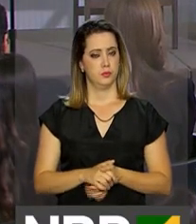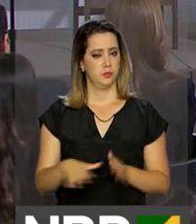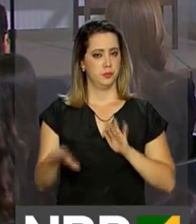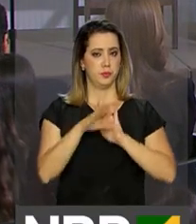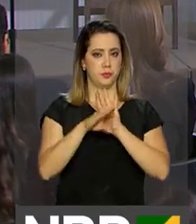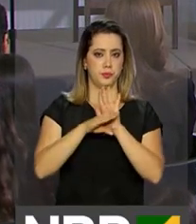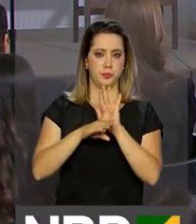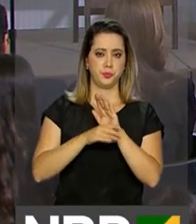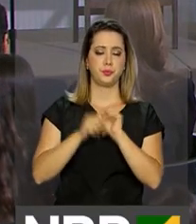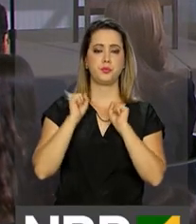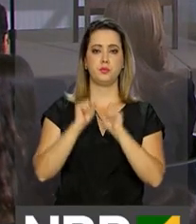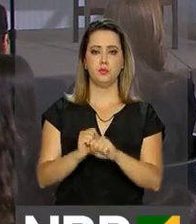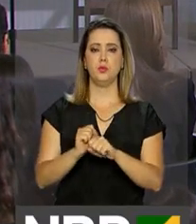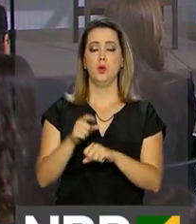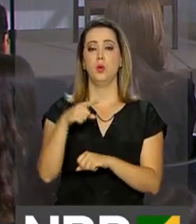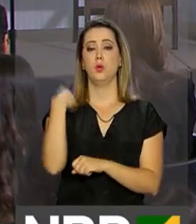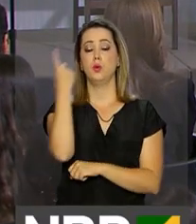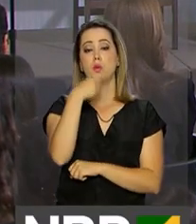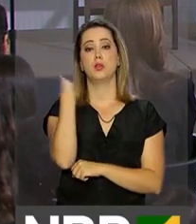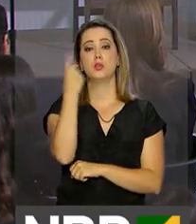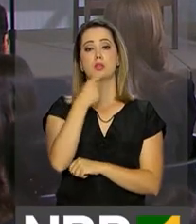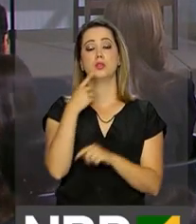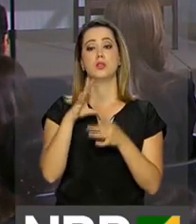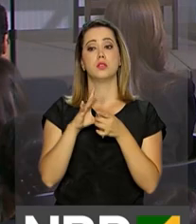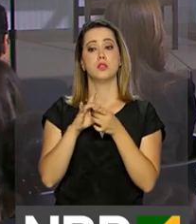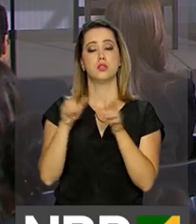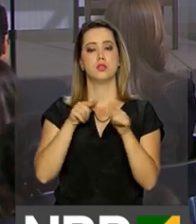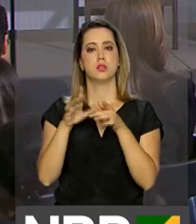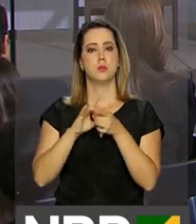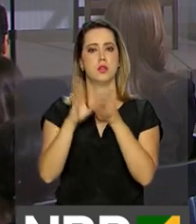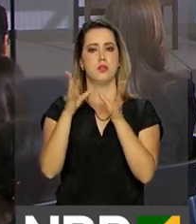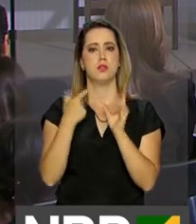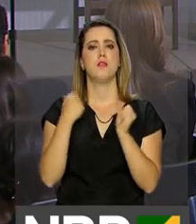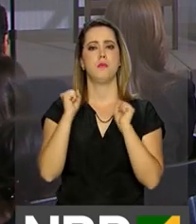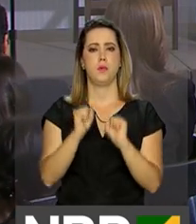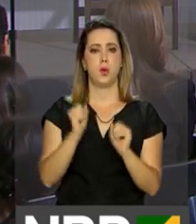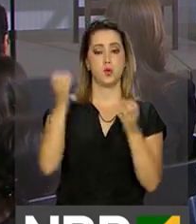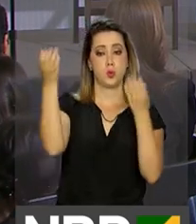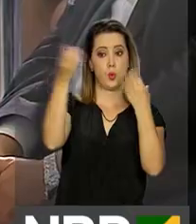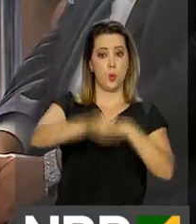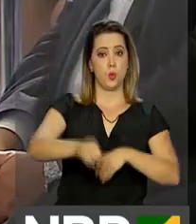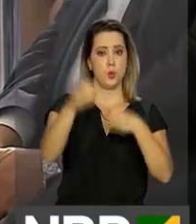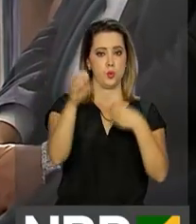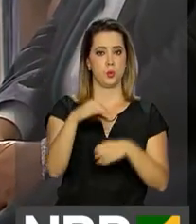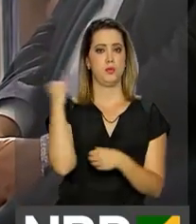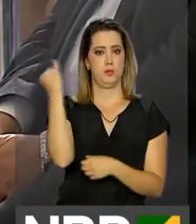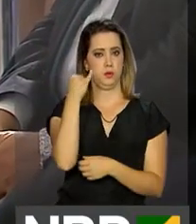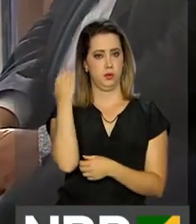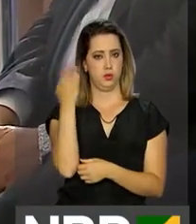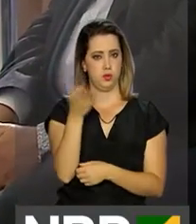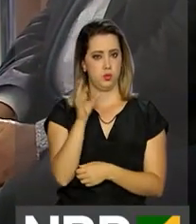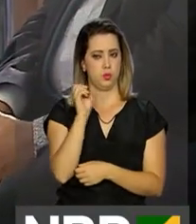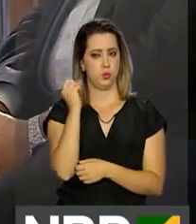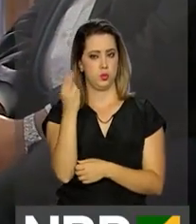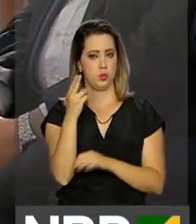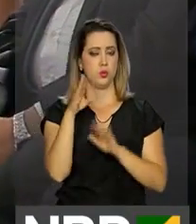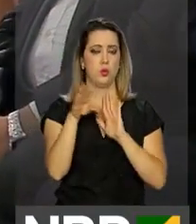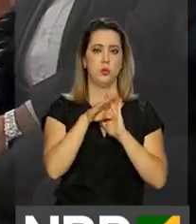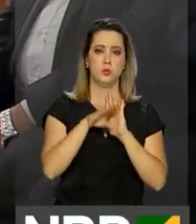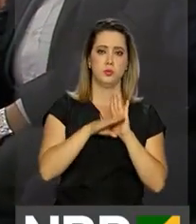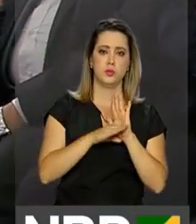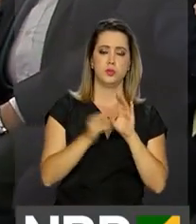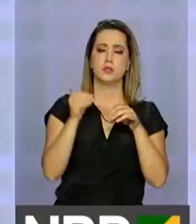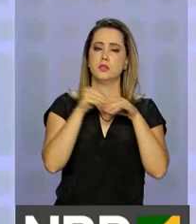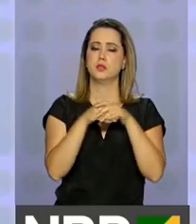o uso de horas em atividades voluntárias como critério de desempate em concursos públicos ou processos seletivos internos